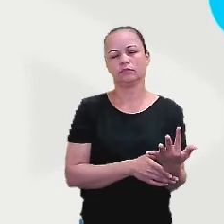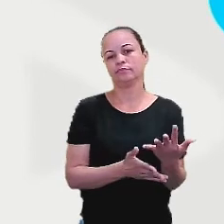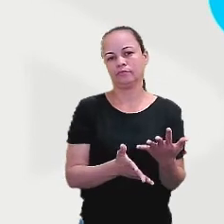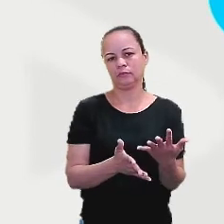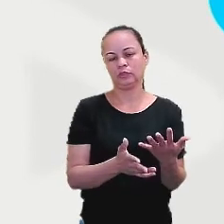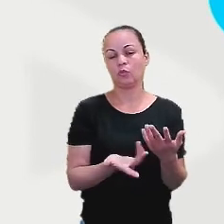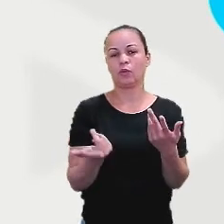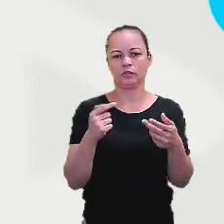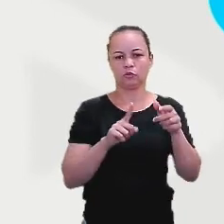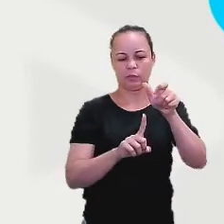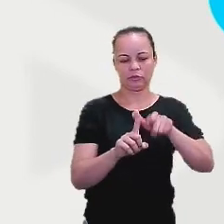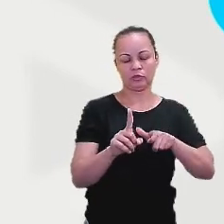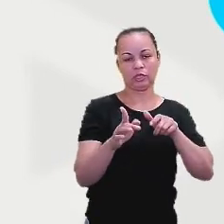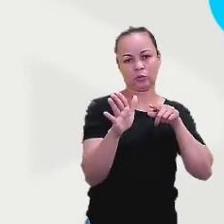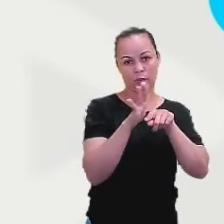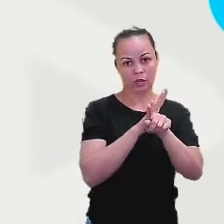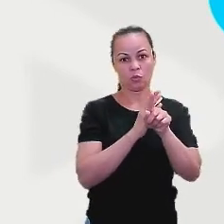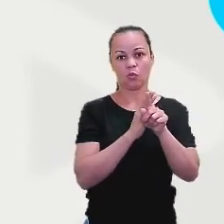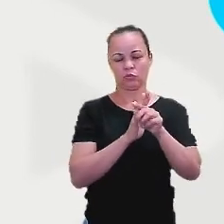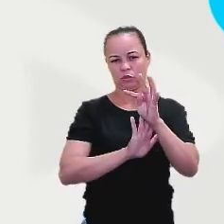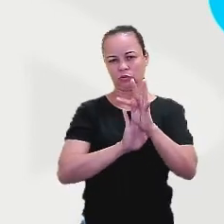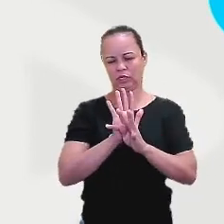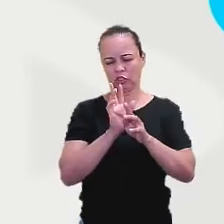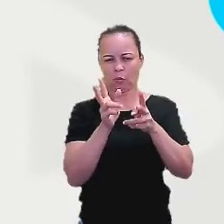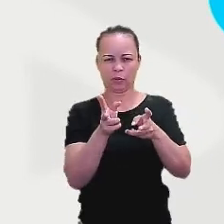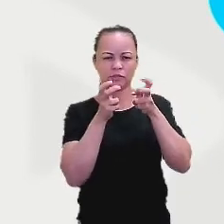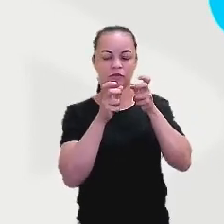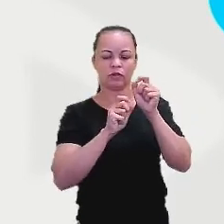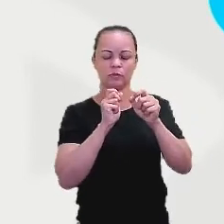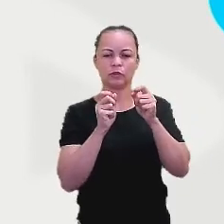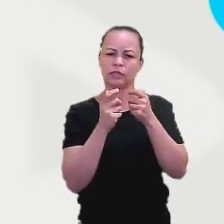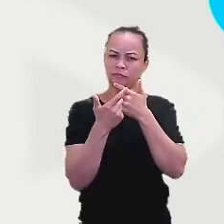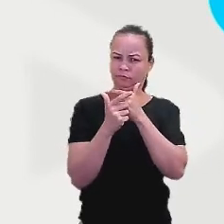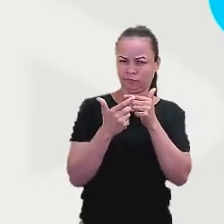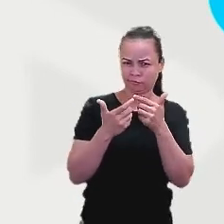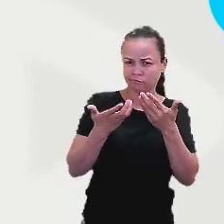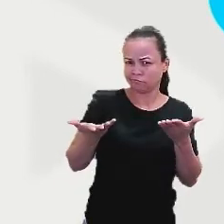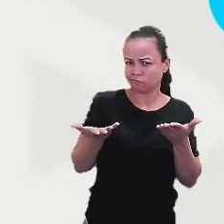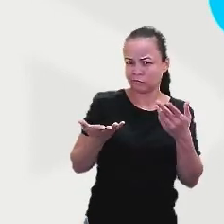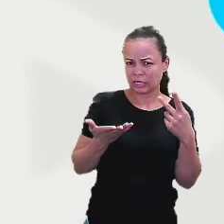essa pergunta lá no texto, nós percebemos traço de humor nessa pergunta?